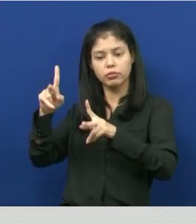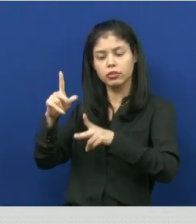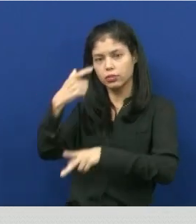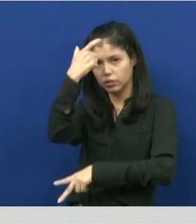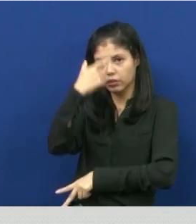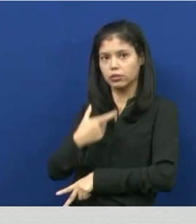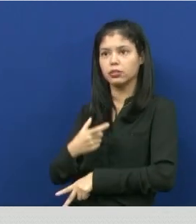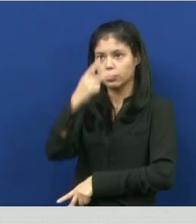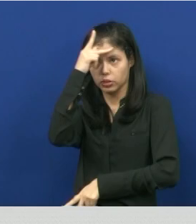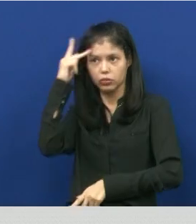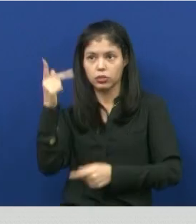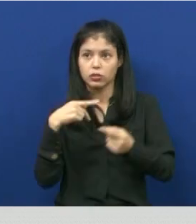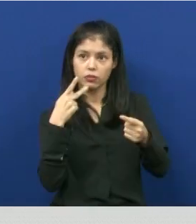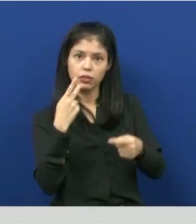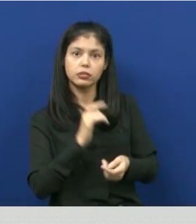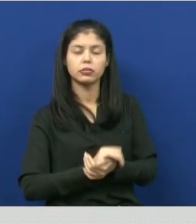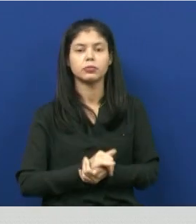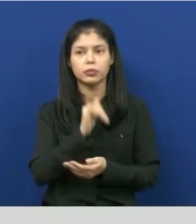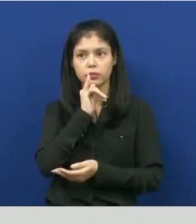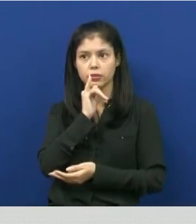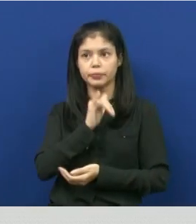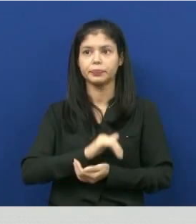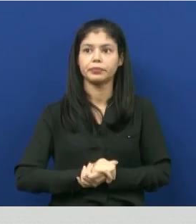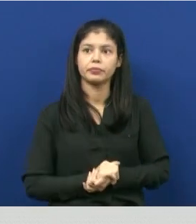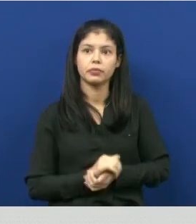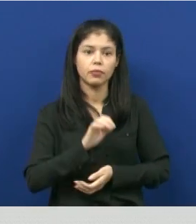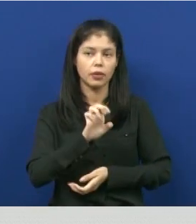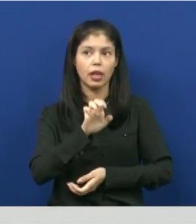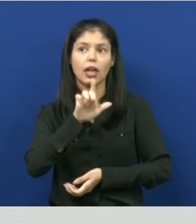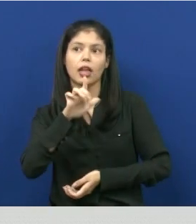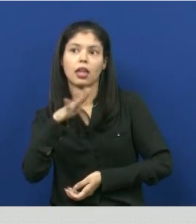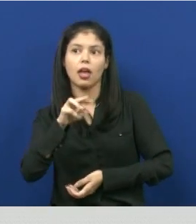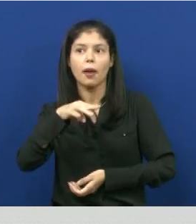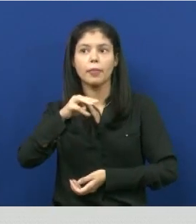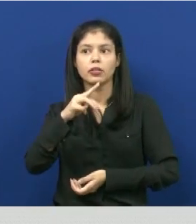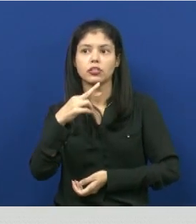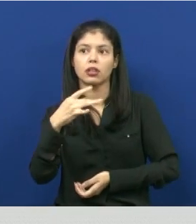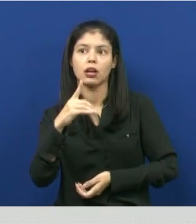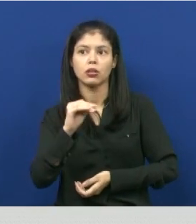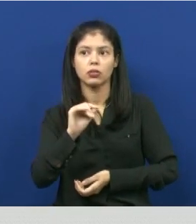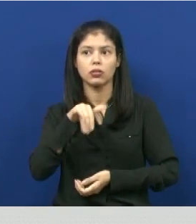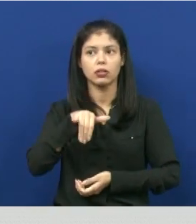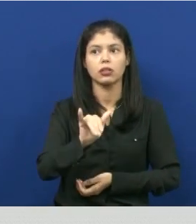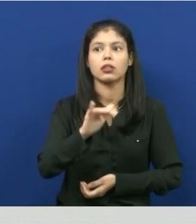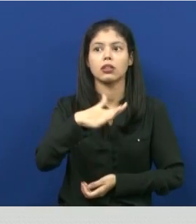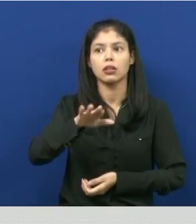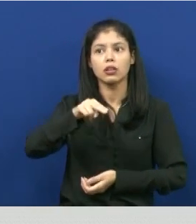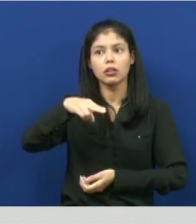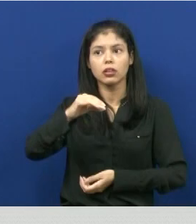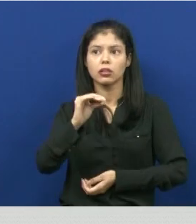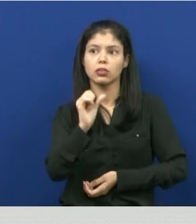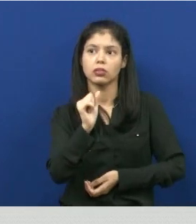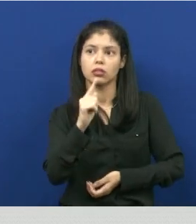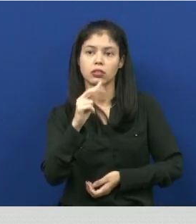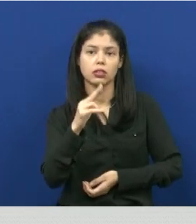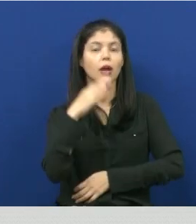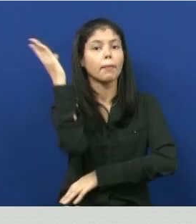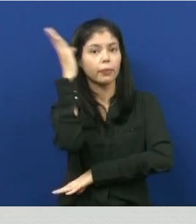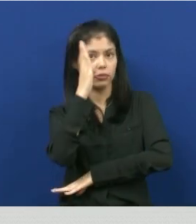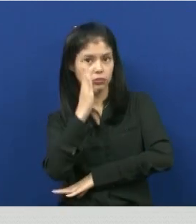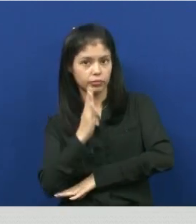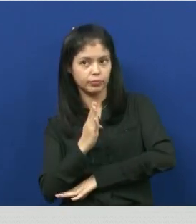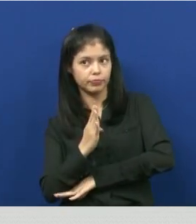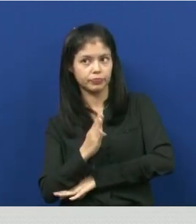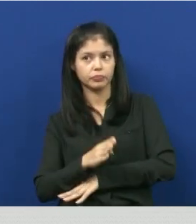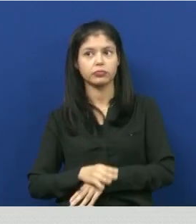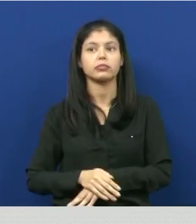estão falando. Por exemplo, él es mexicano e nosotros